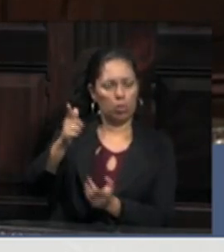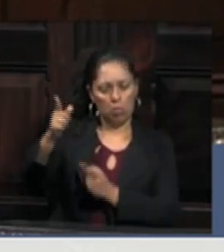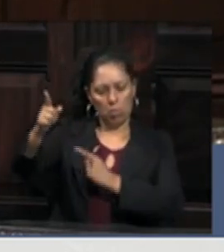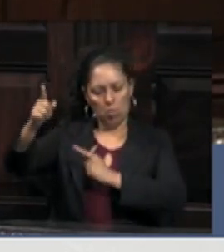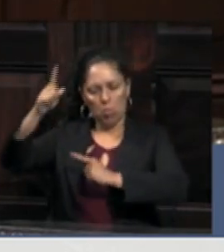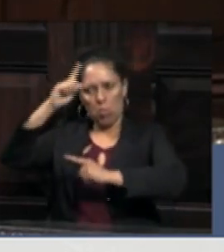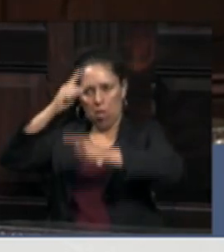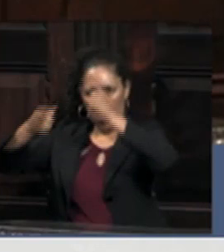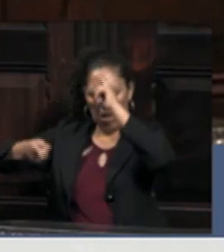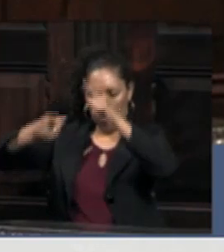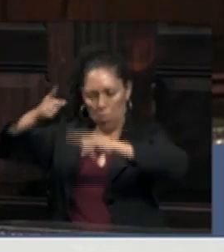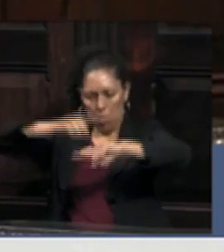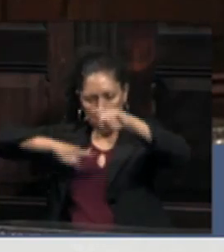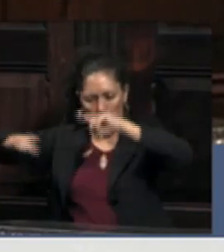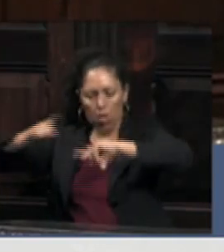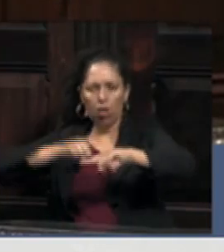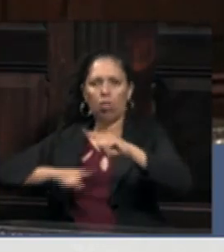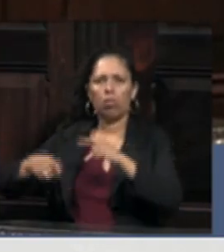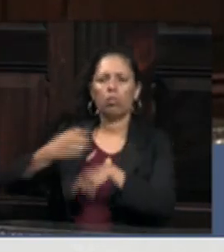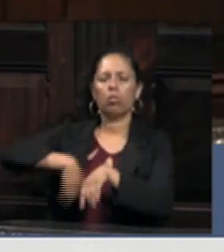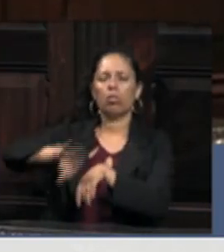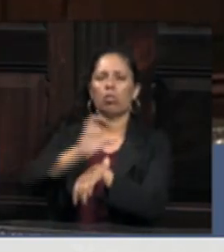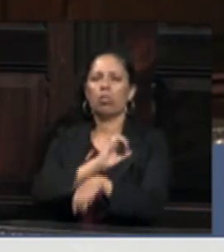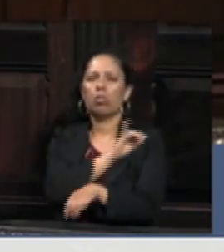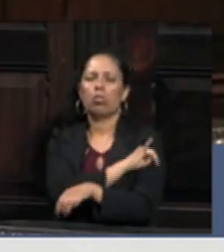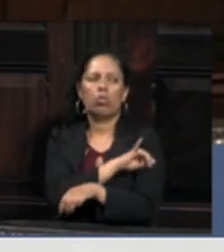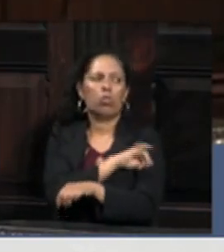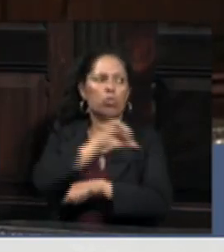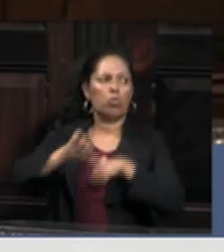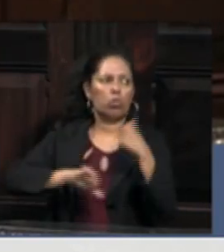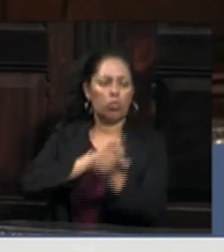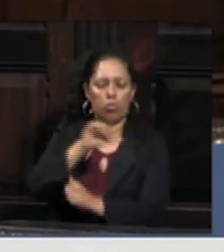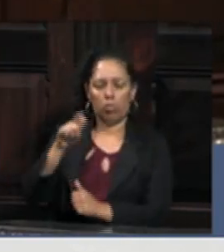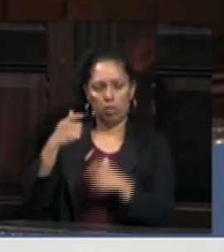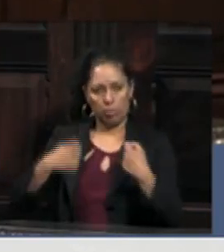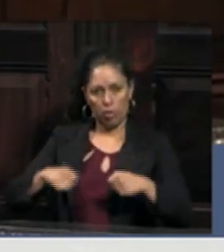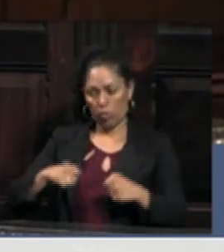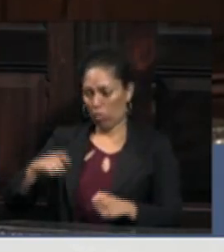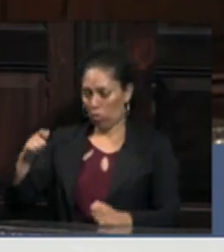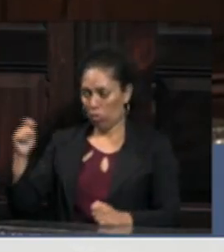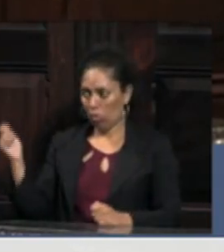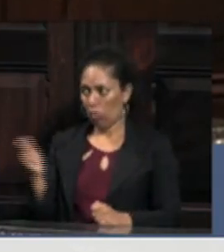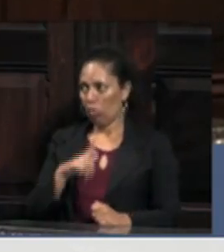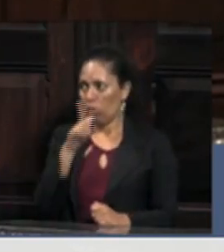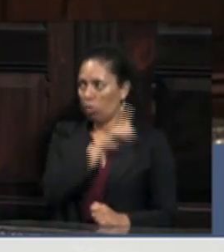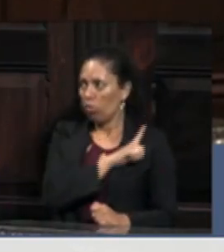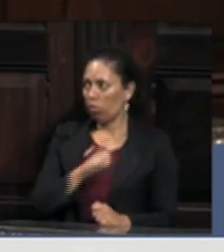Estado do Rio de Janeiro e ressalto que o novo governo eleito